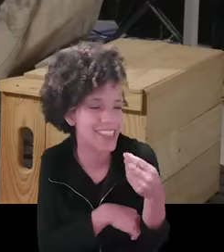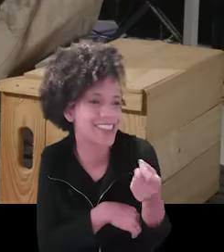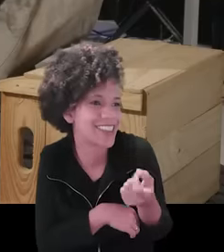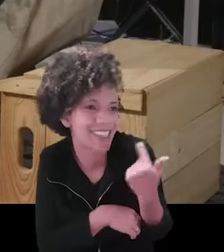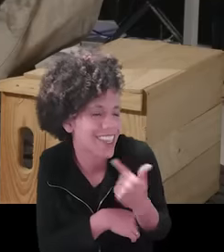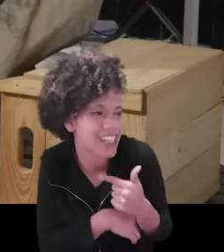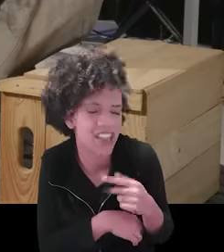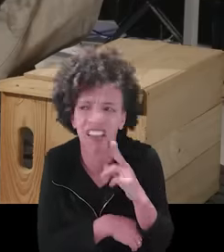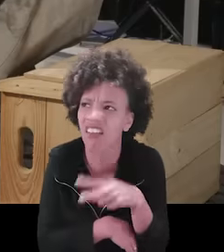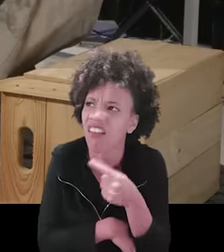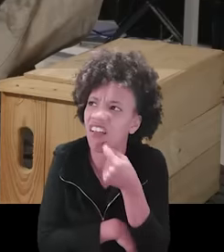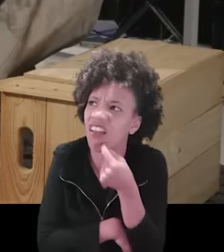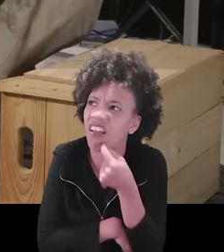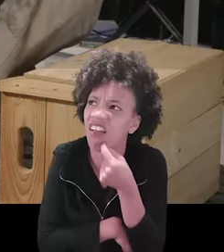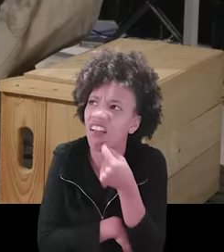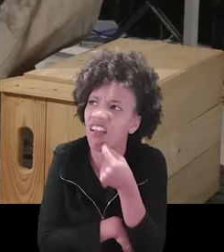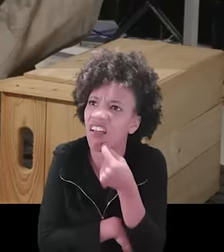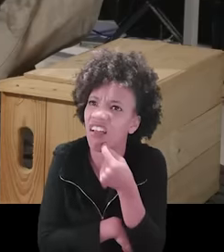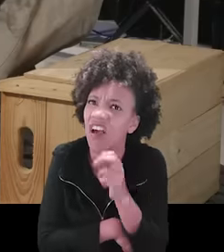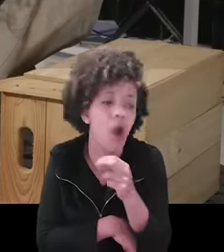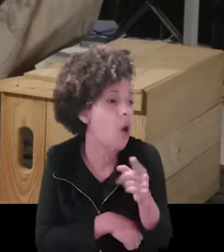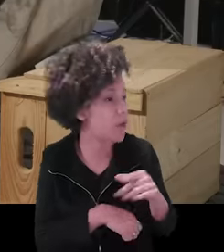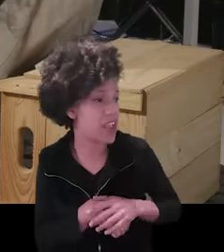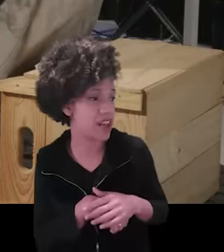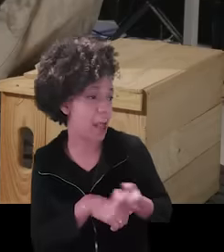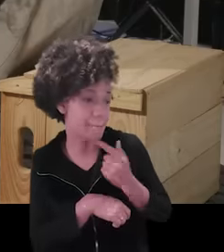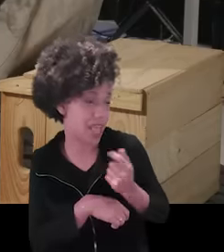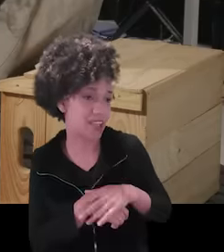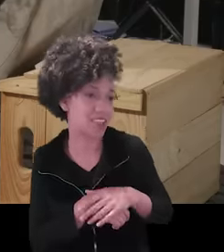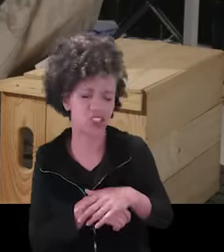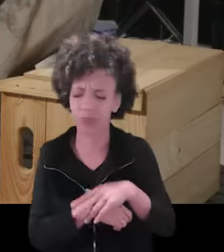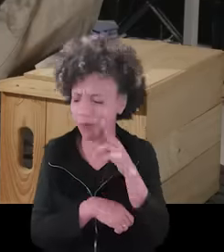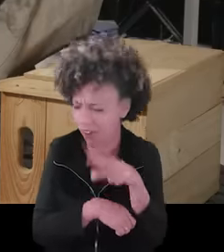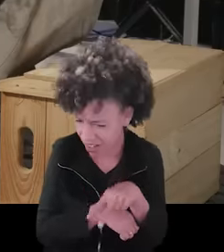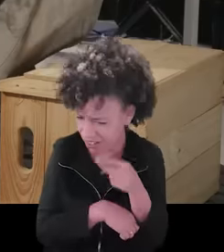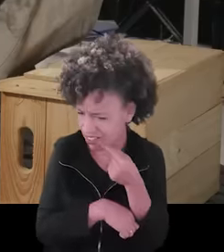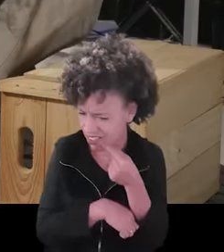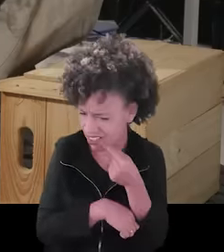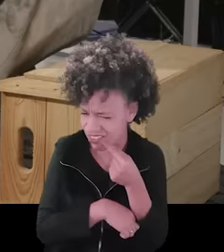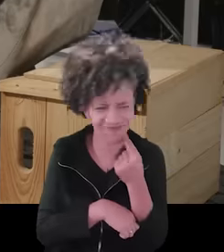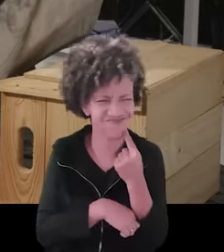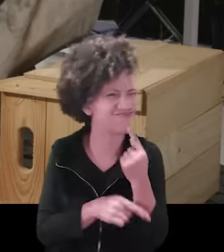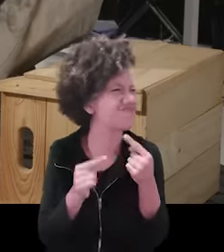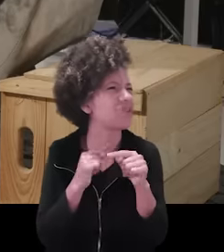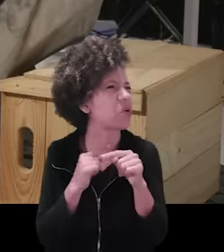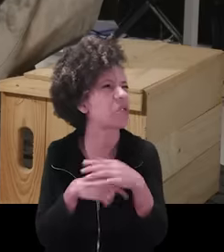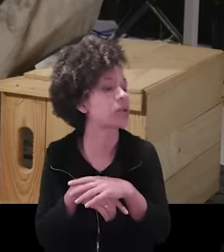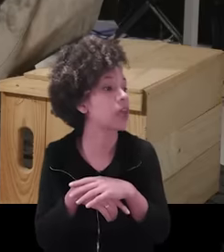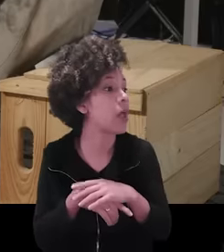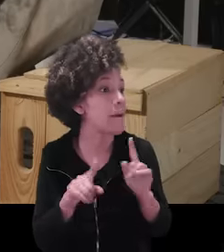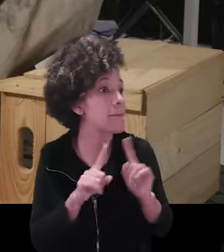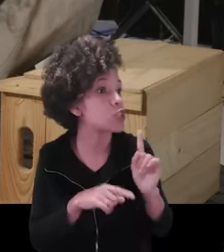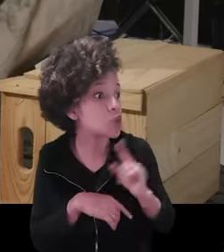Ai não entendi tem que ter a referência Ele conta uma piada que para ele é muito engraçado e a gente fica a ação tem nada a ver e